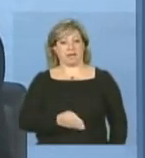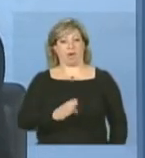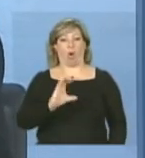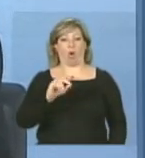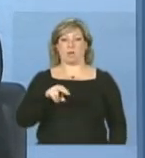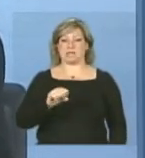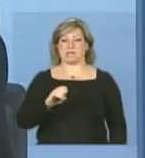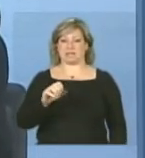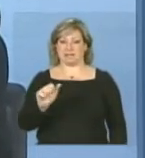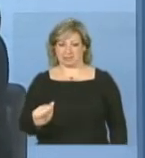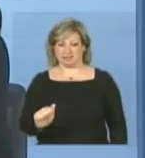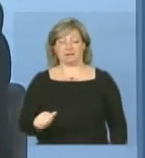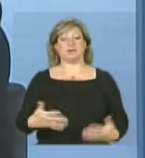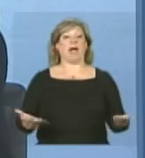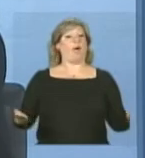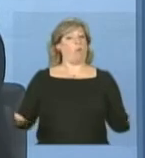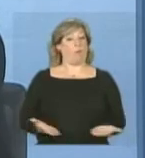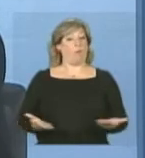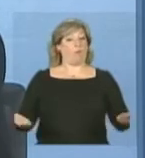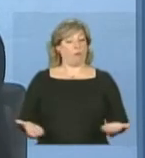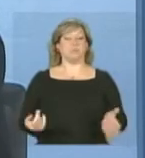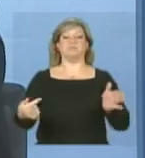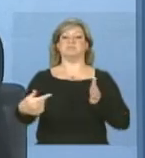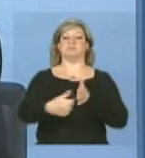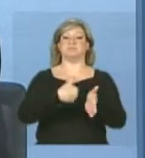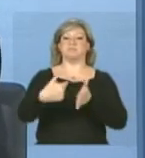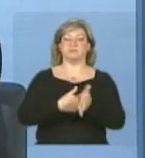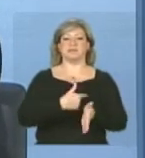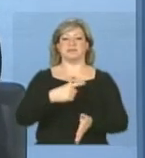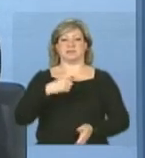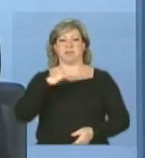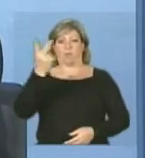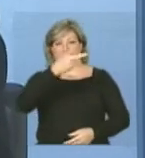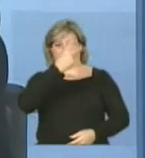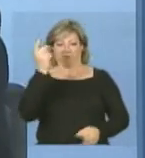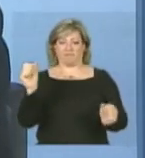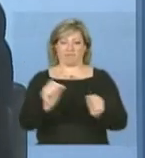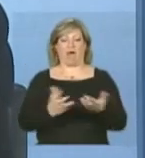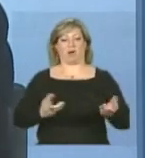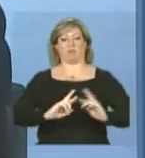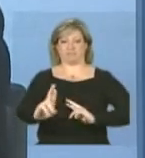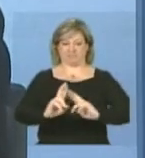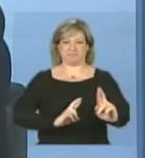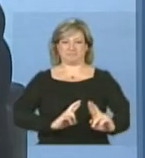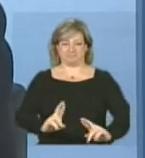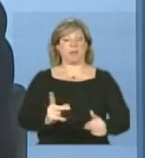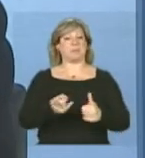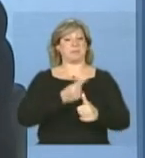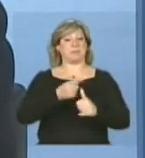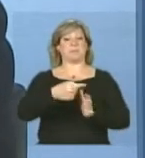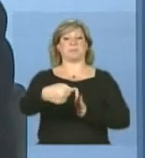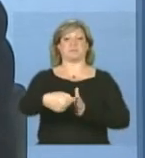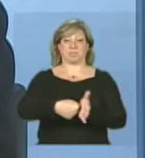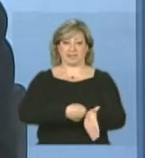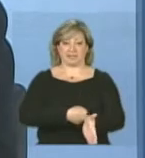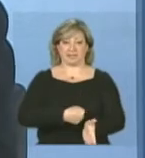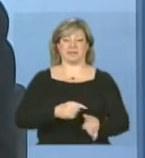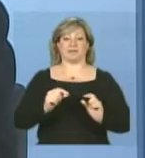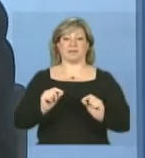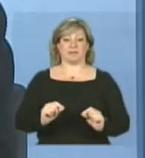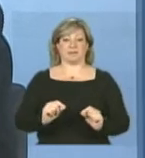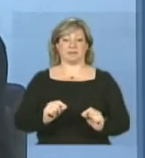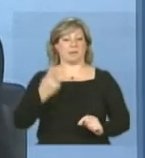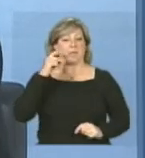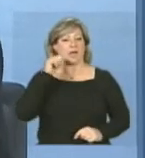www.planalto.gov.br/conceia. E nós vamos agora para as perguntas enviadas pelo público. E a primeira pergunta é para